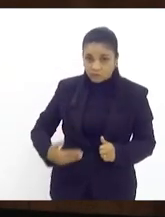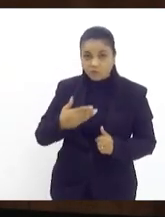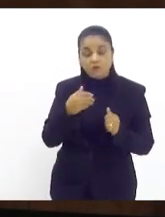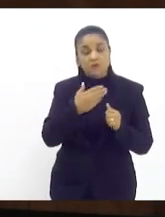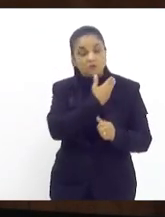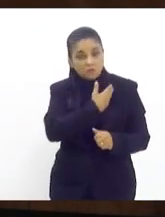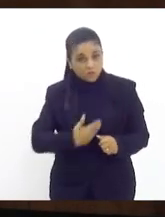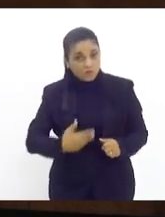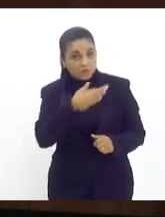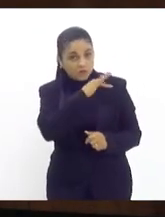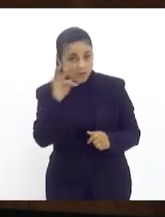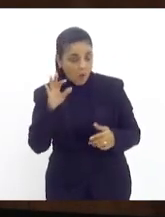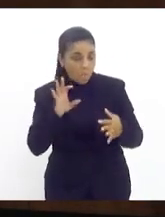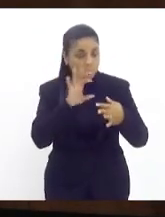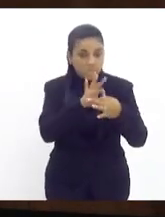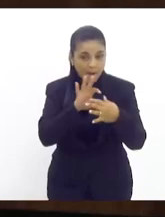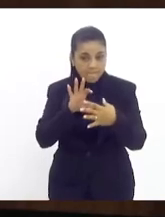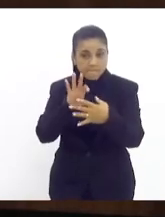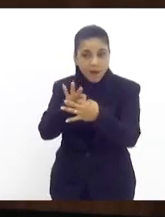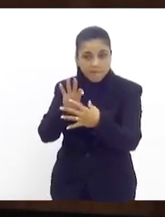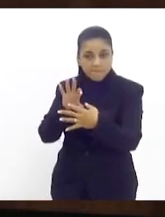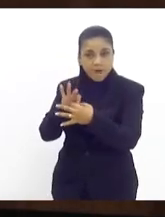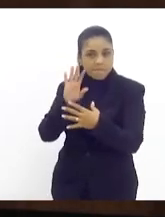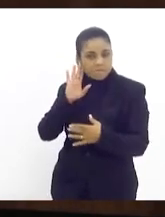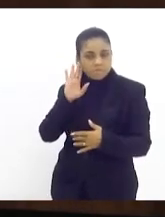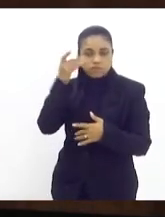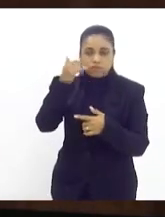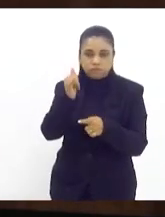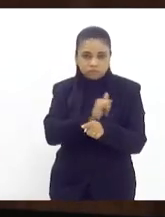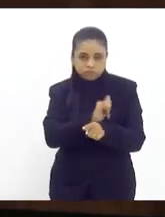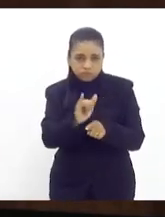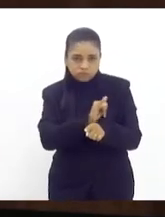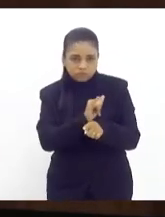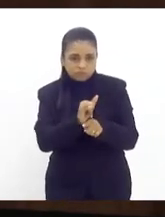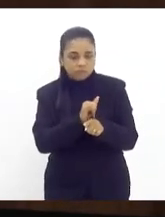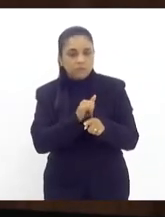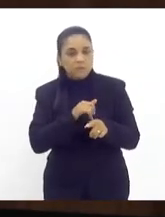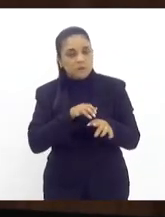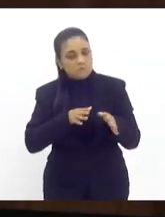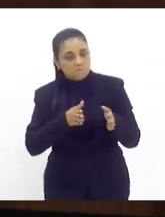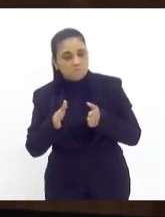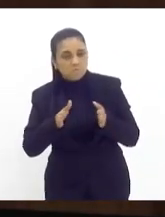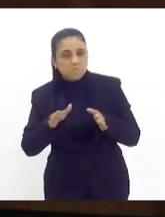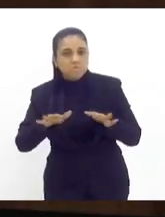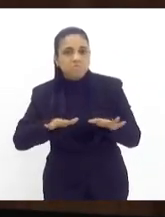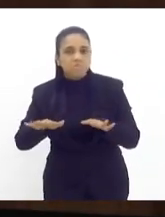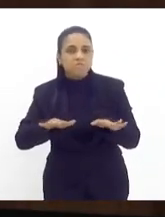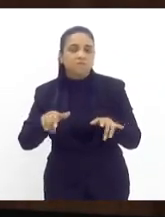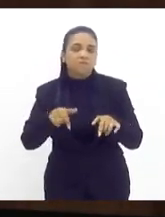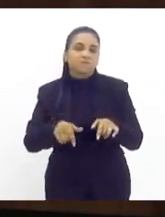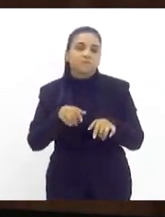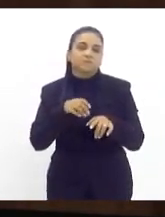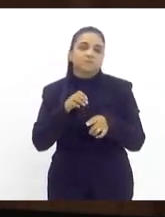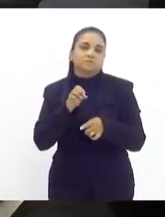Federal para a gente buscar soluções para a mobilidade urbana do Estado do Rio de Janeiro. Nosso voto vai ser